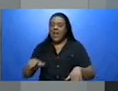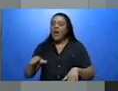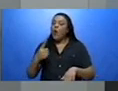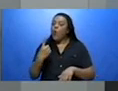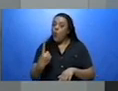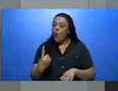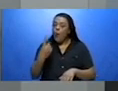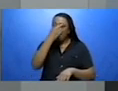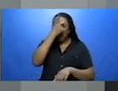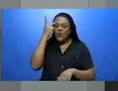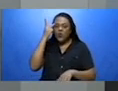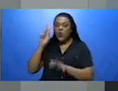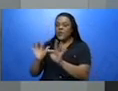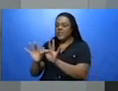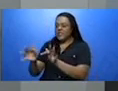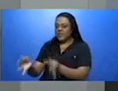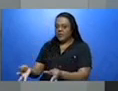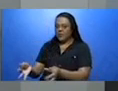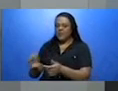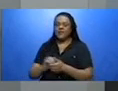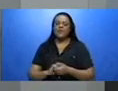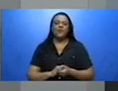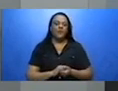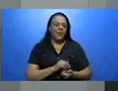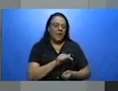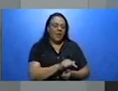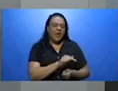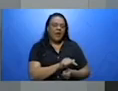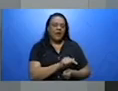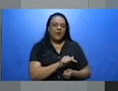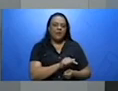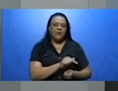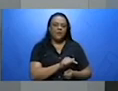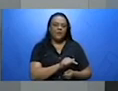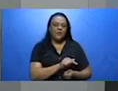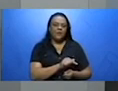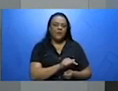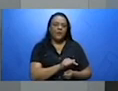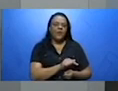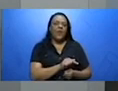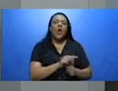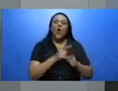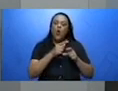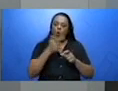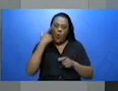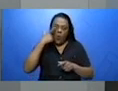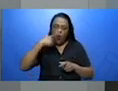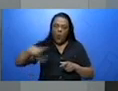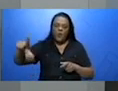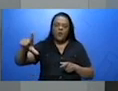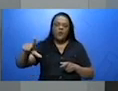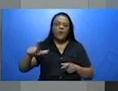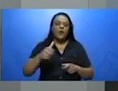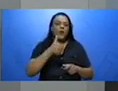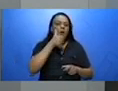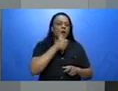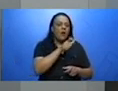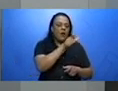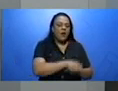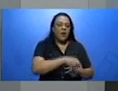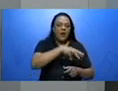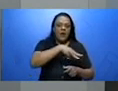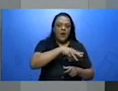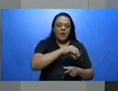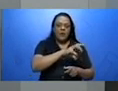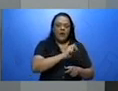à tarde e comprou flores, eu já tenho um período composto aí, porque eu tenho o verbo sair e o verbo